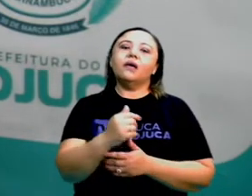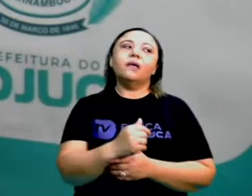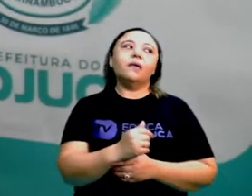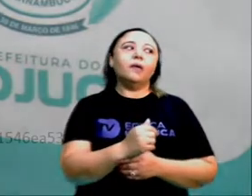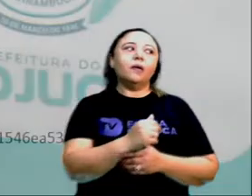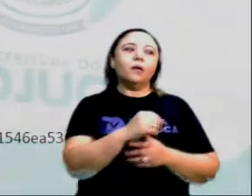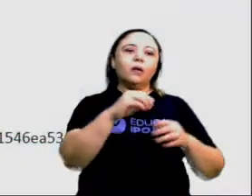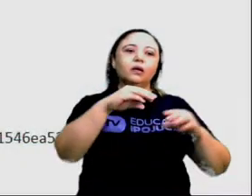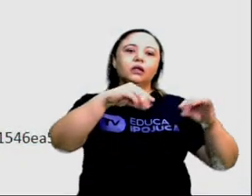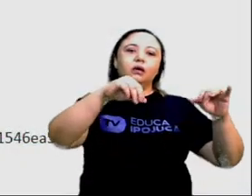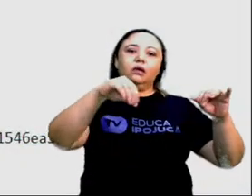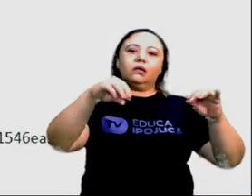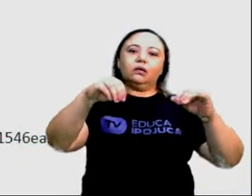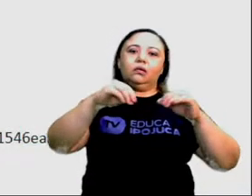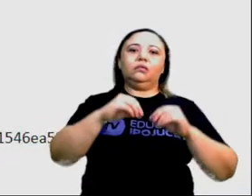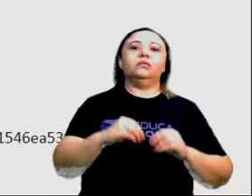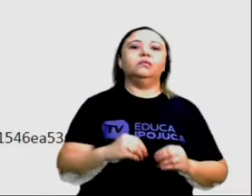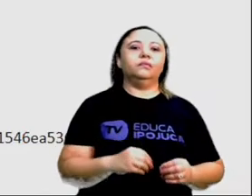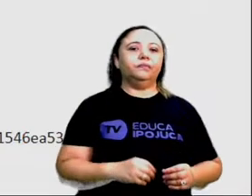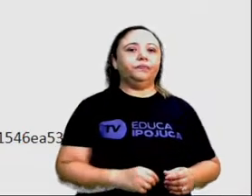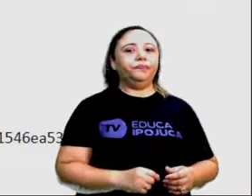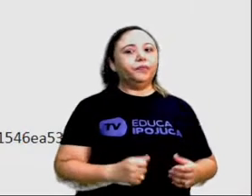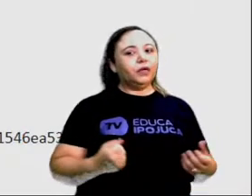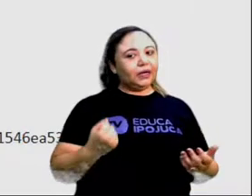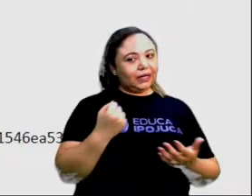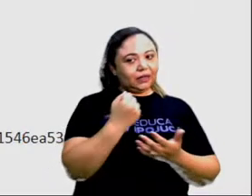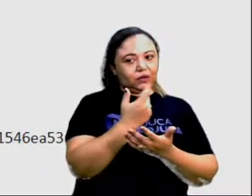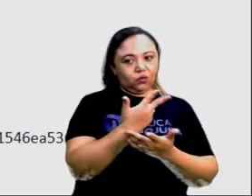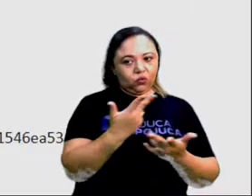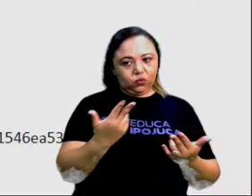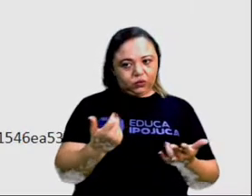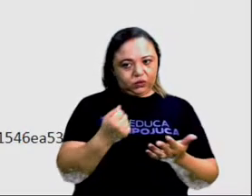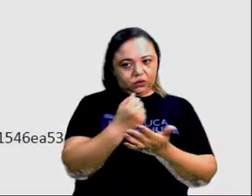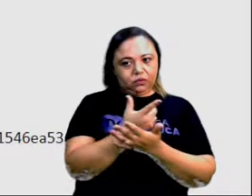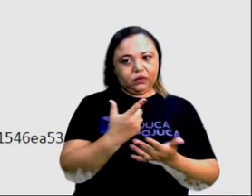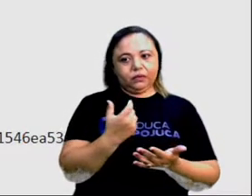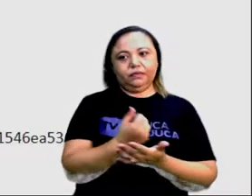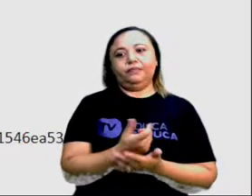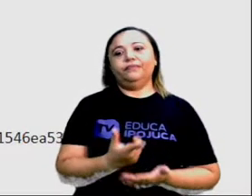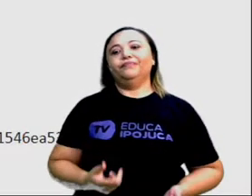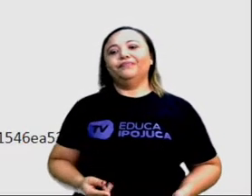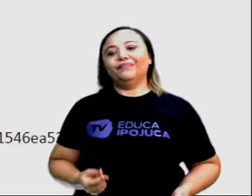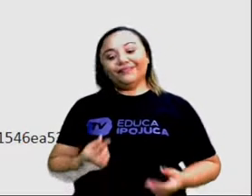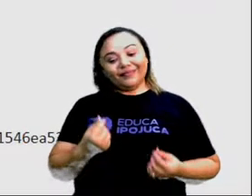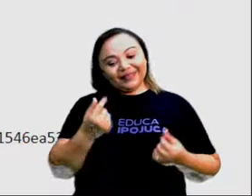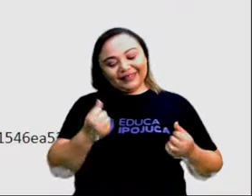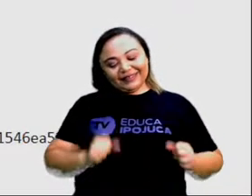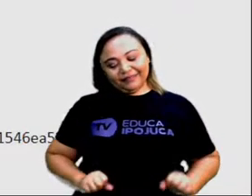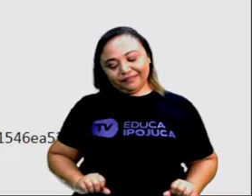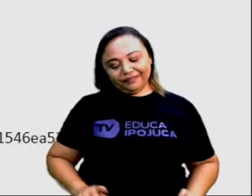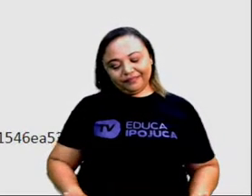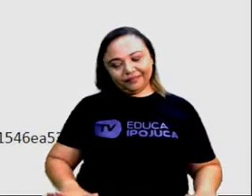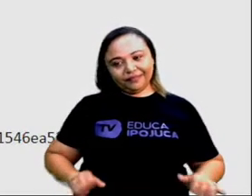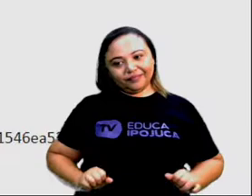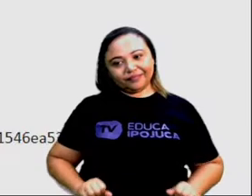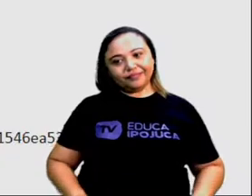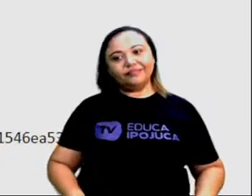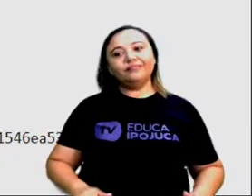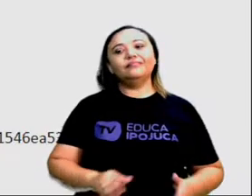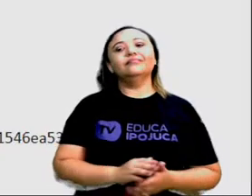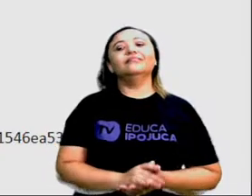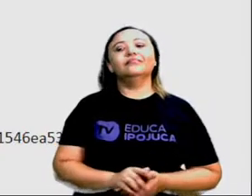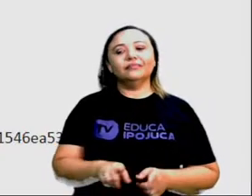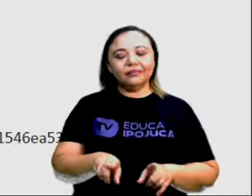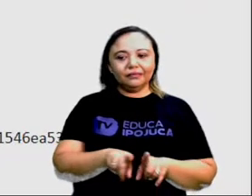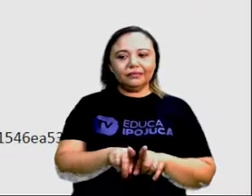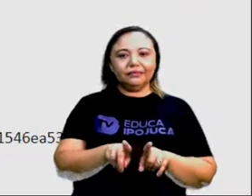renovável? Cada novo produto comprado representa um gasto adicional de recursos naturais e humanos também,